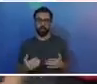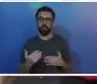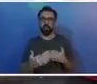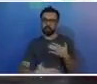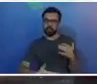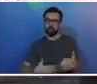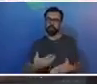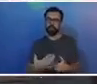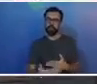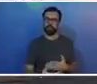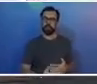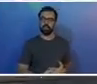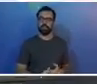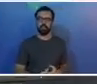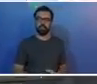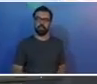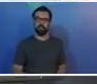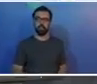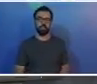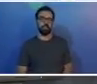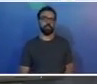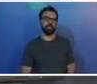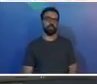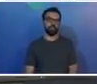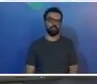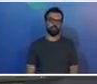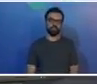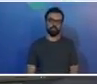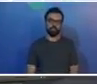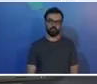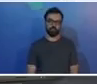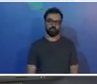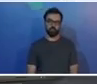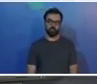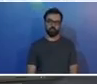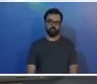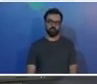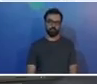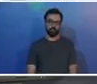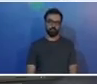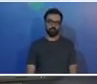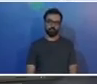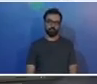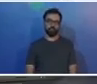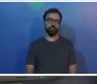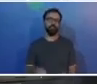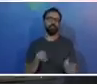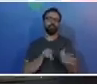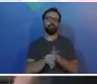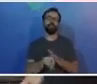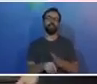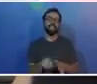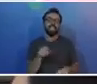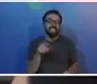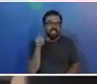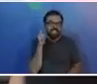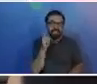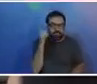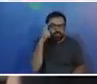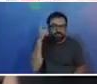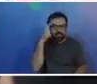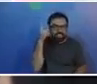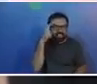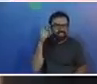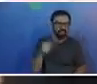continuando, antes de iniciar, né, nossa apostila, o Pedrinho já vem perguntando. Ele sabe, ele